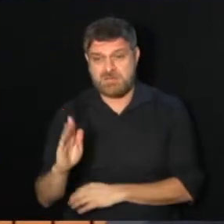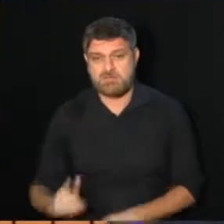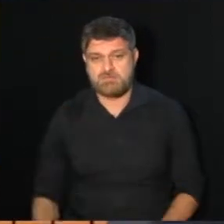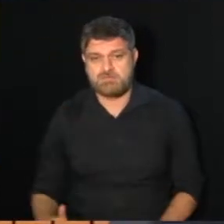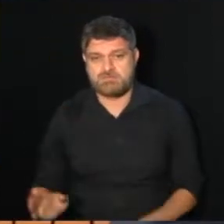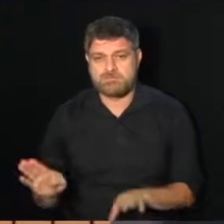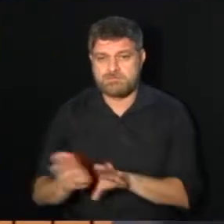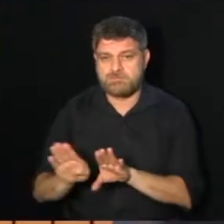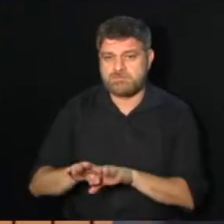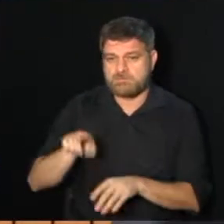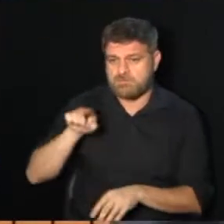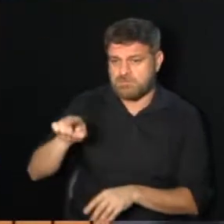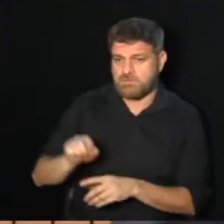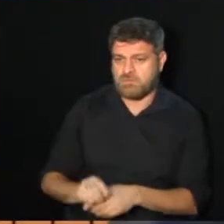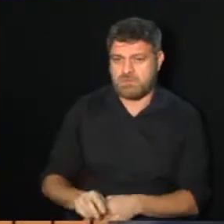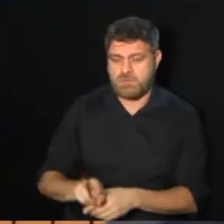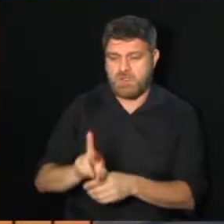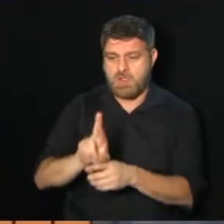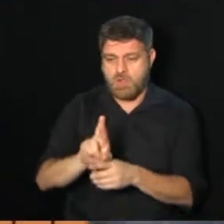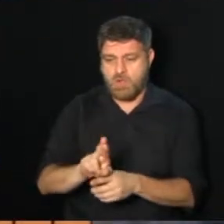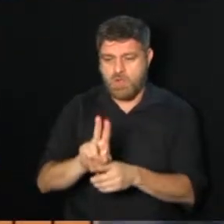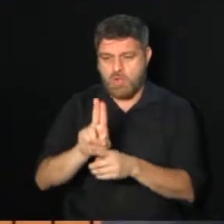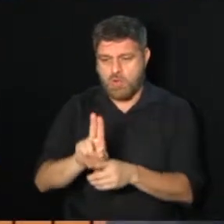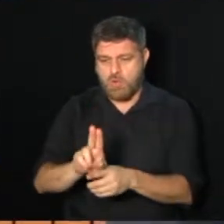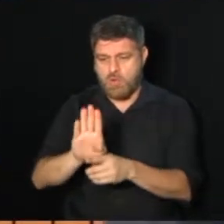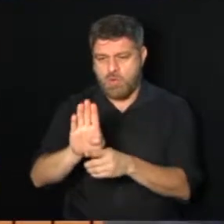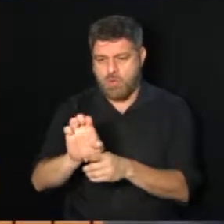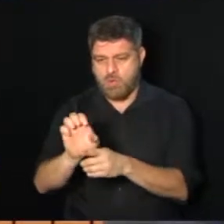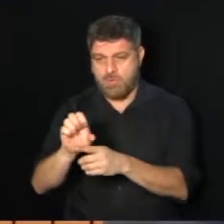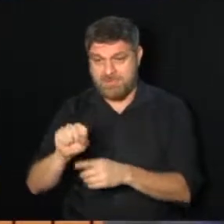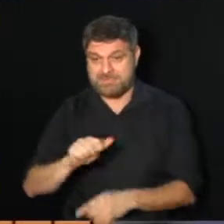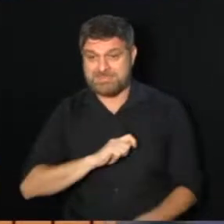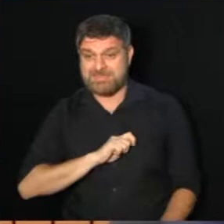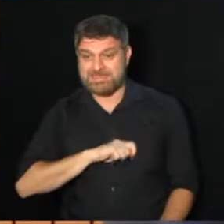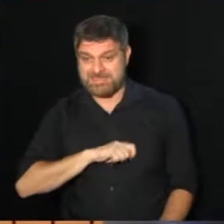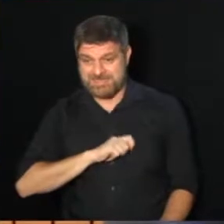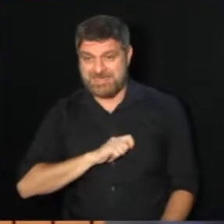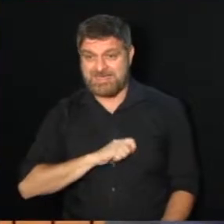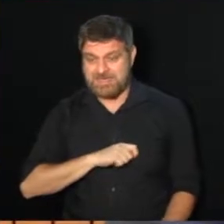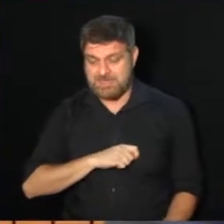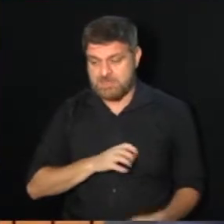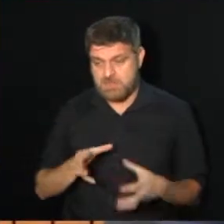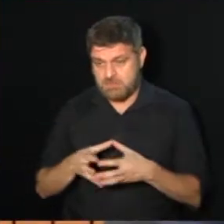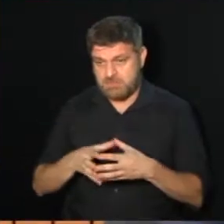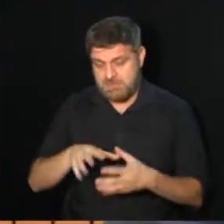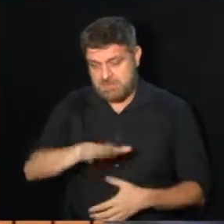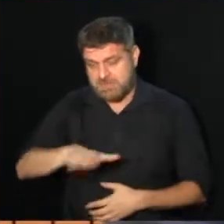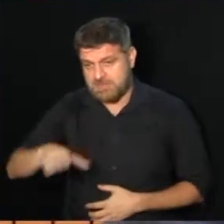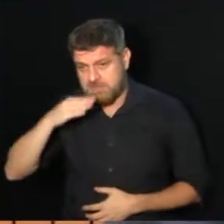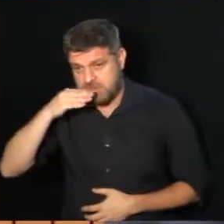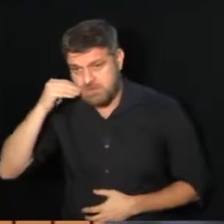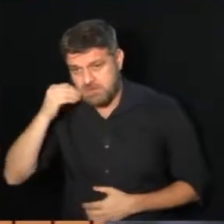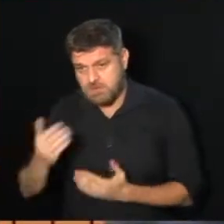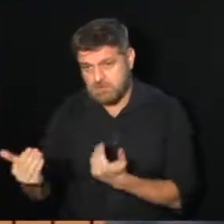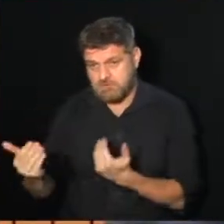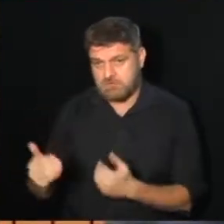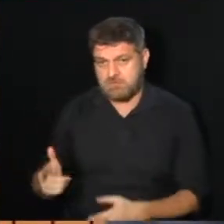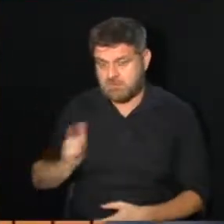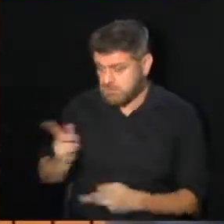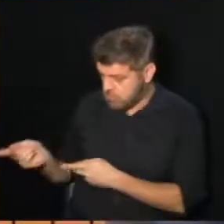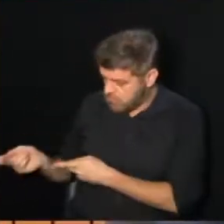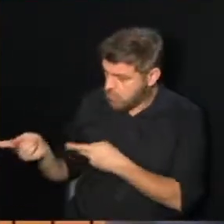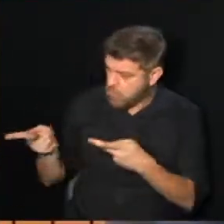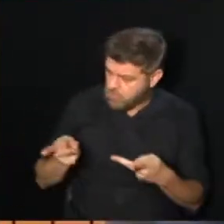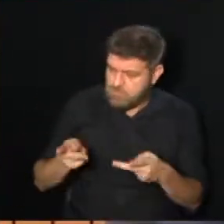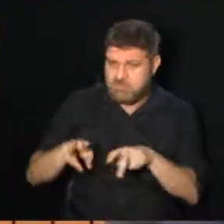chega às mãos, do Dr. Rubens Urbano Leal, delegado titular da Delegacia da Vara da Infância e Juventude. Nós temos um assento aqui, eu convido